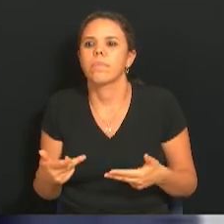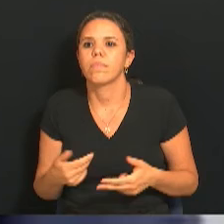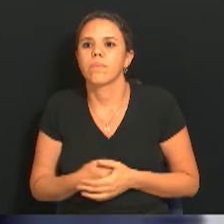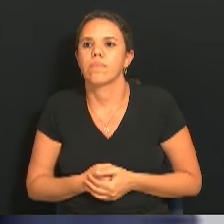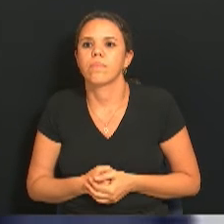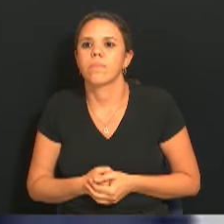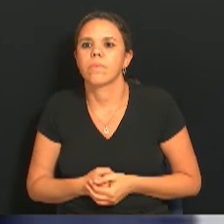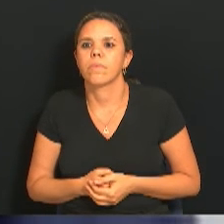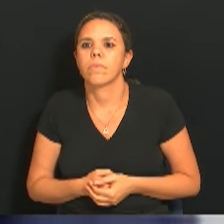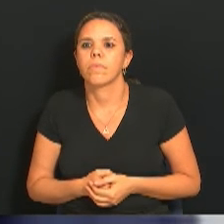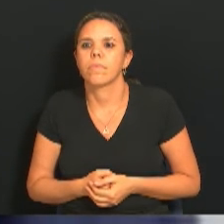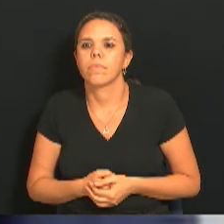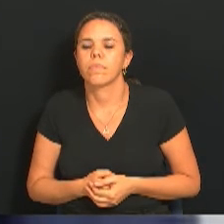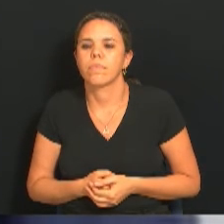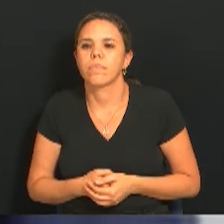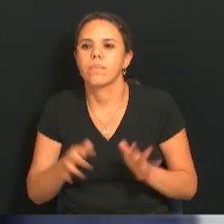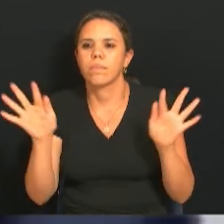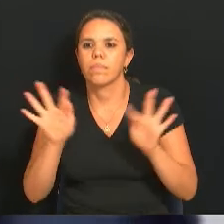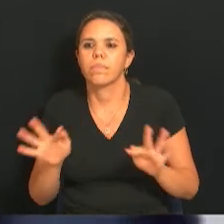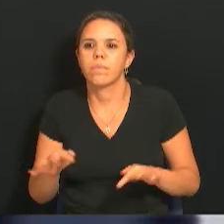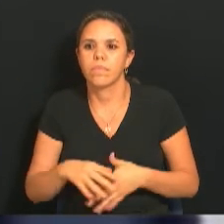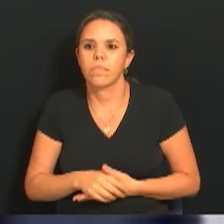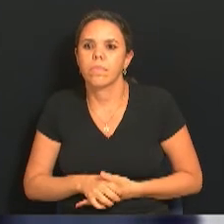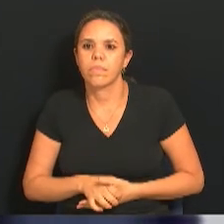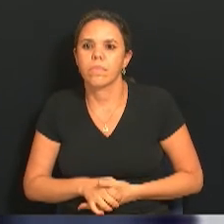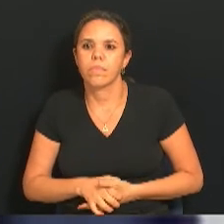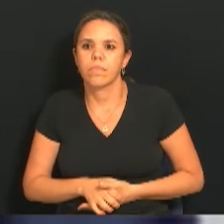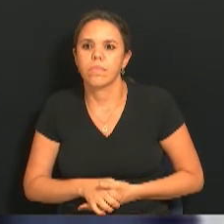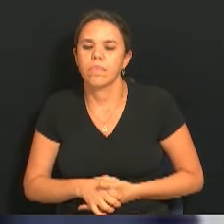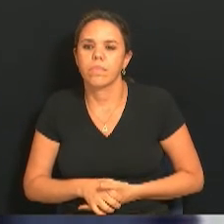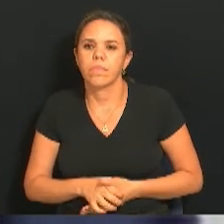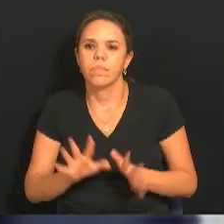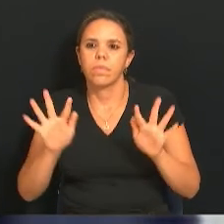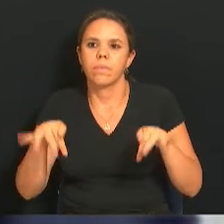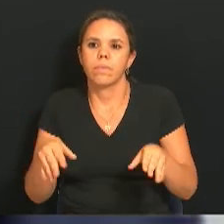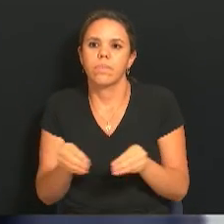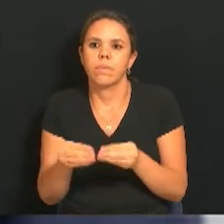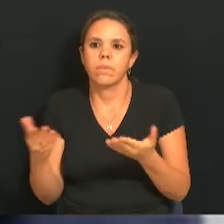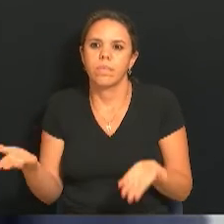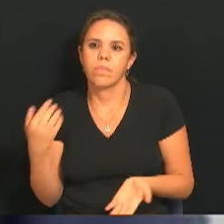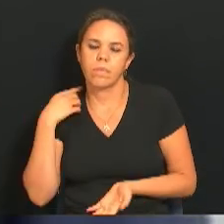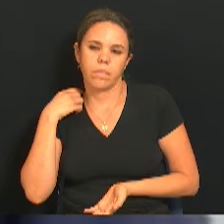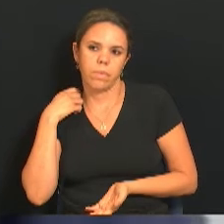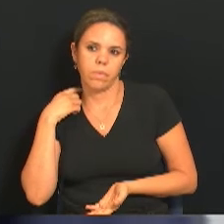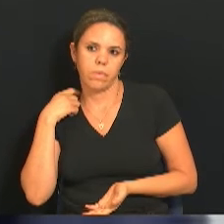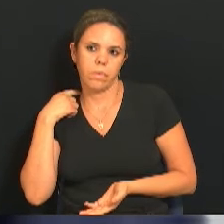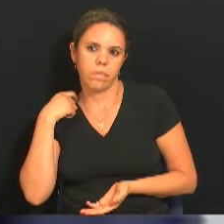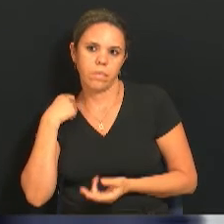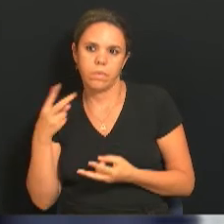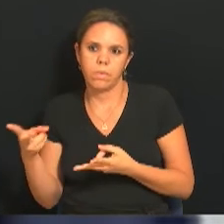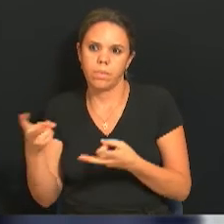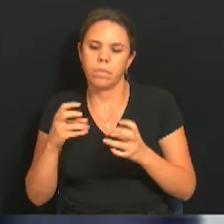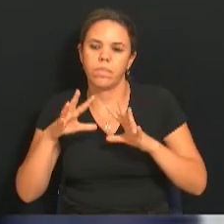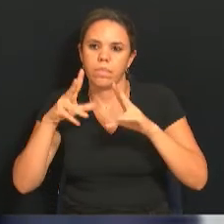fico feliz por um motivo, né? Finalizando aqui, eu vejo que todos nós estamos com o mesmo objetivo,